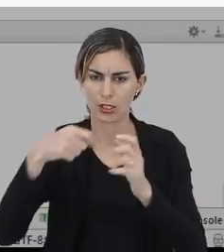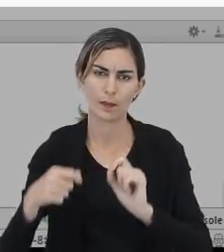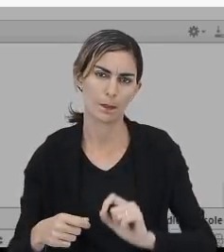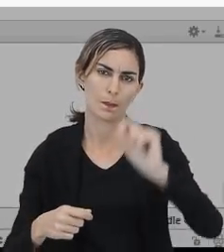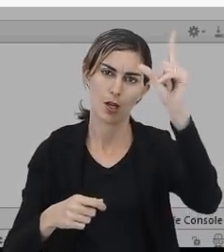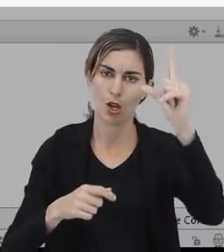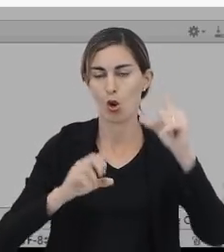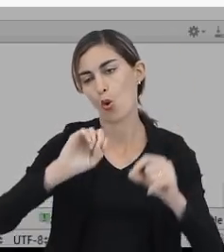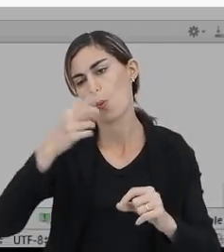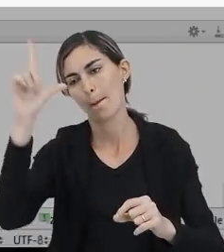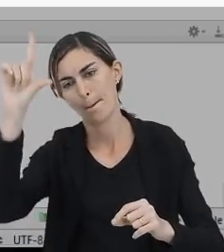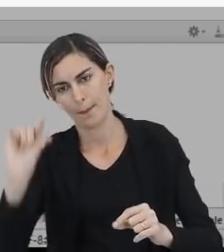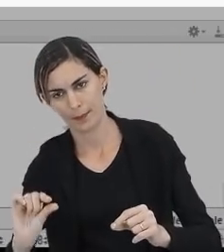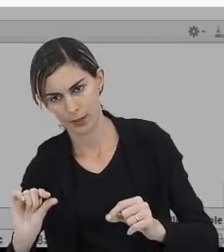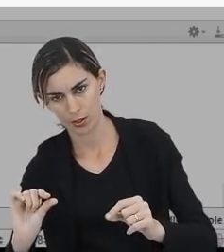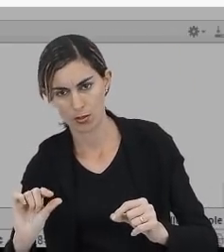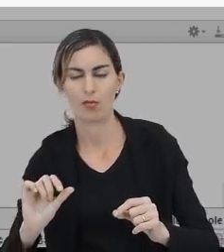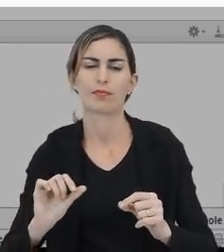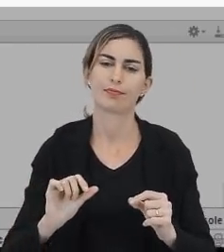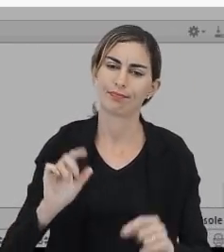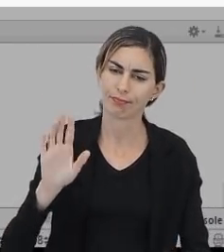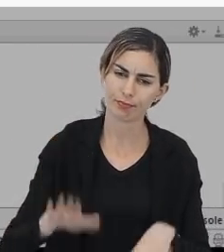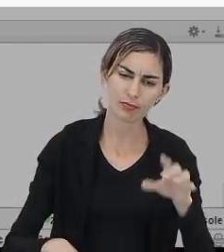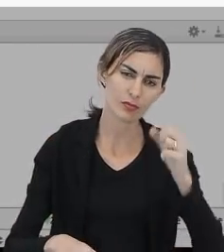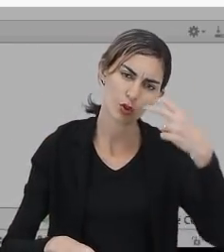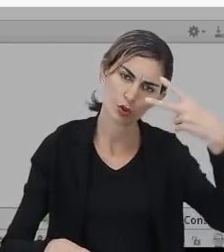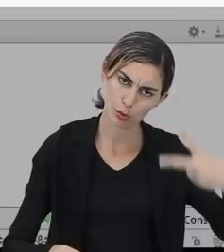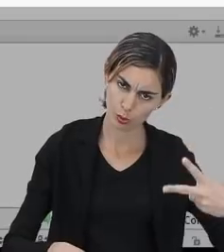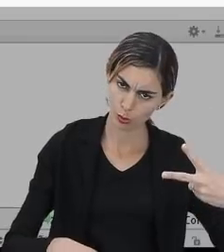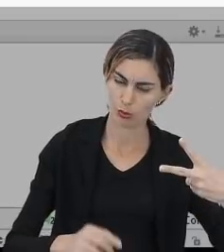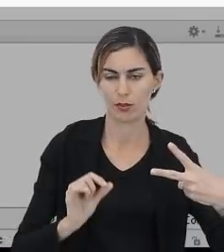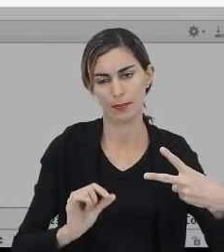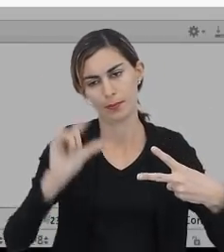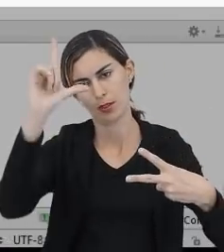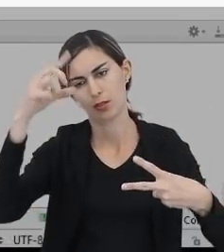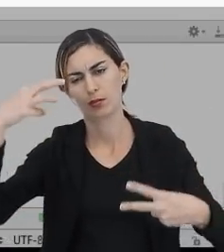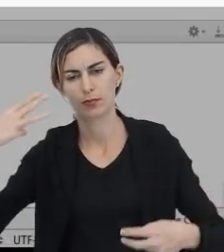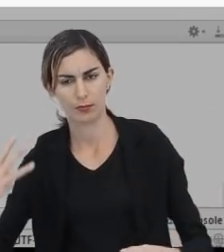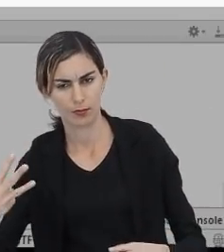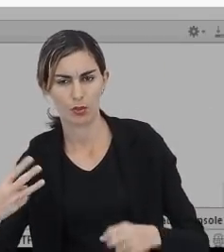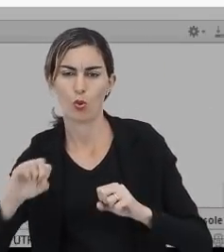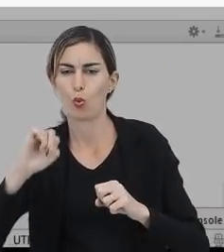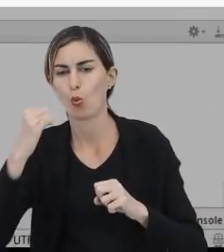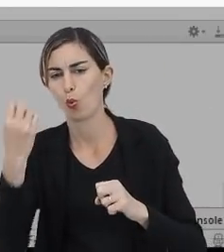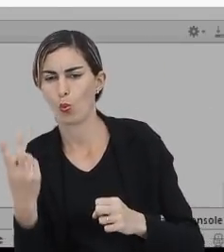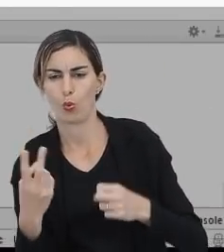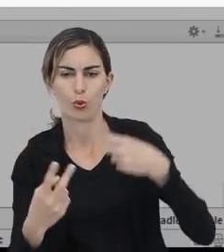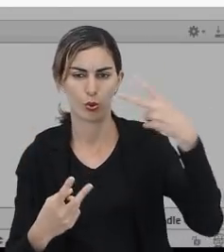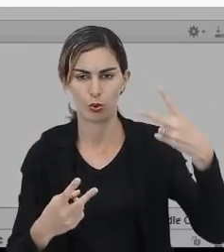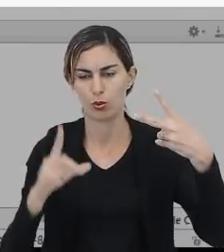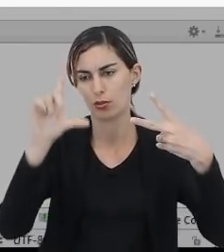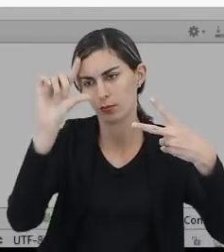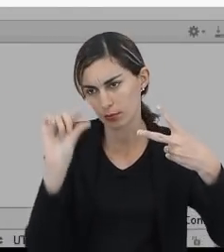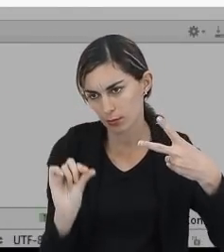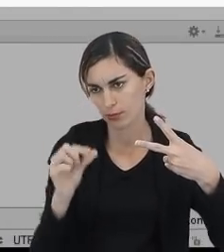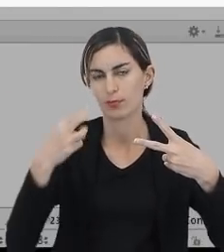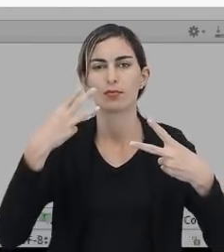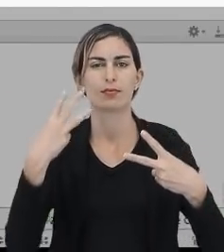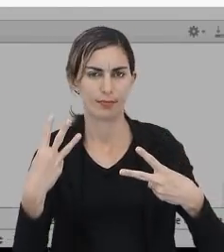se for maior ou se for o 2 for maior do que 3 ou se for menor do que 3.